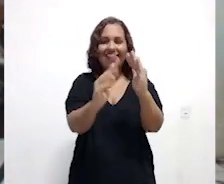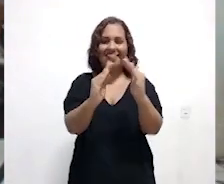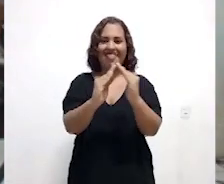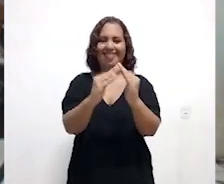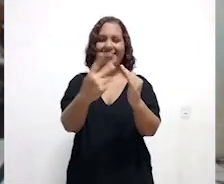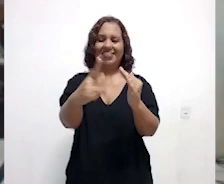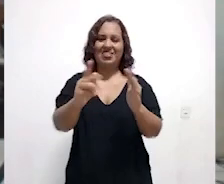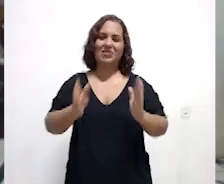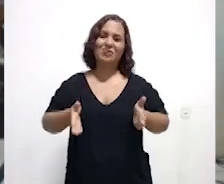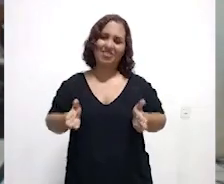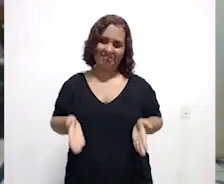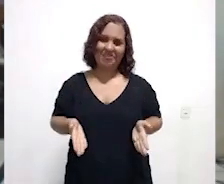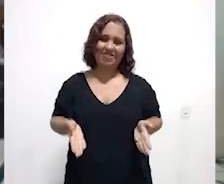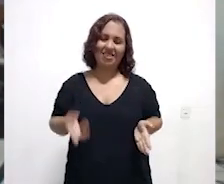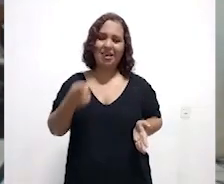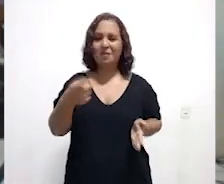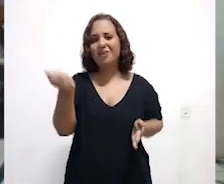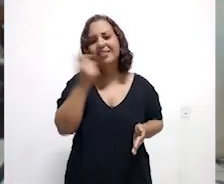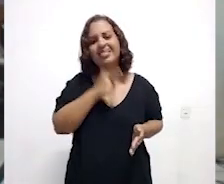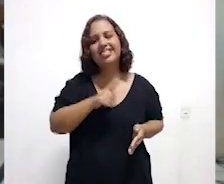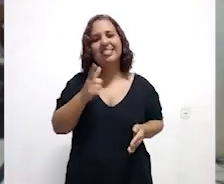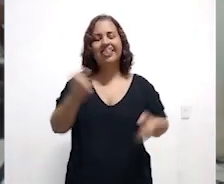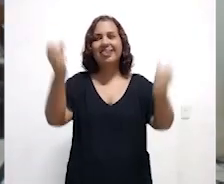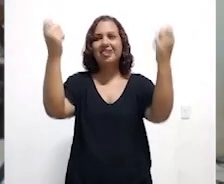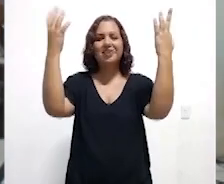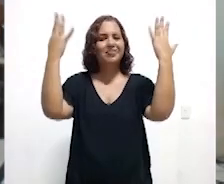você herdar as bênçãos